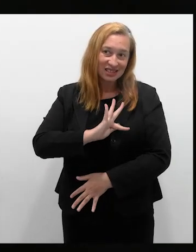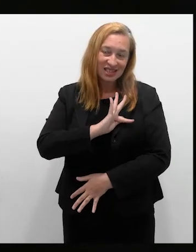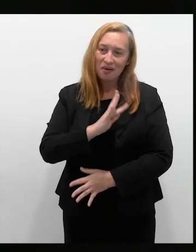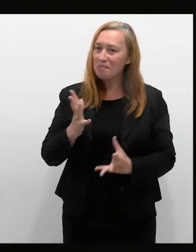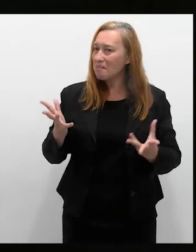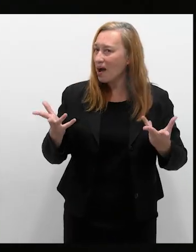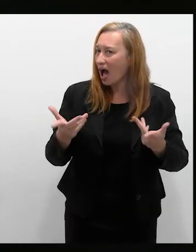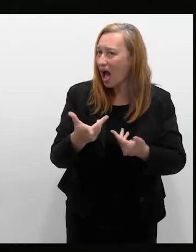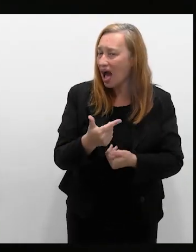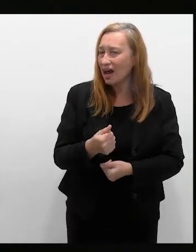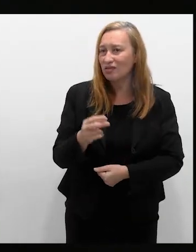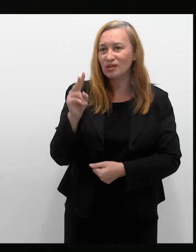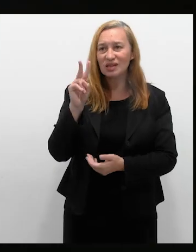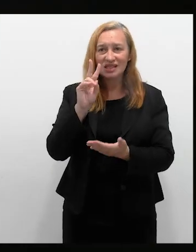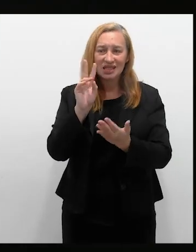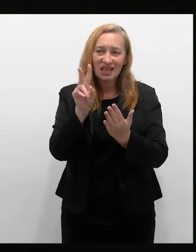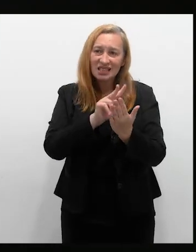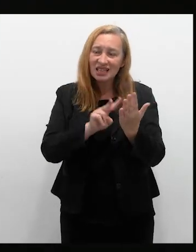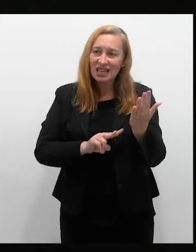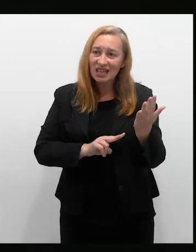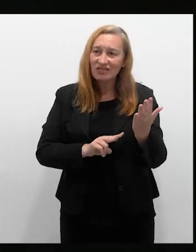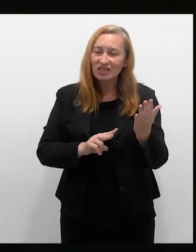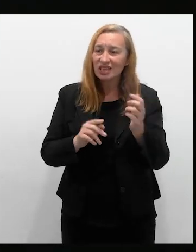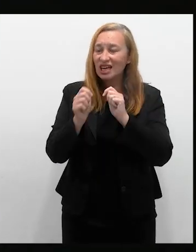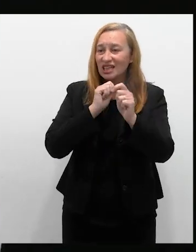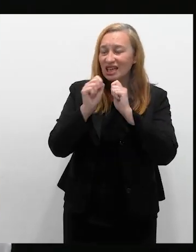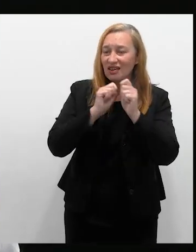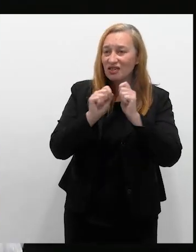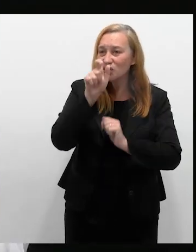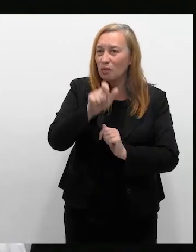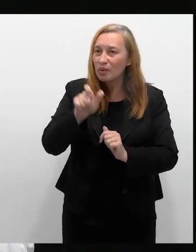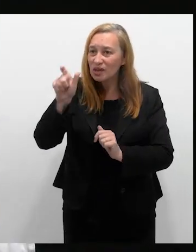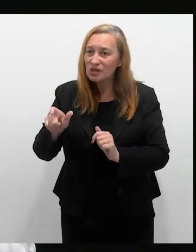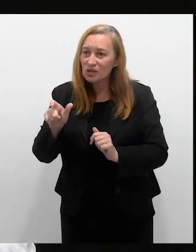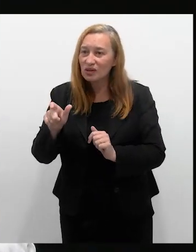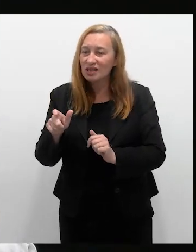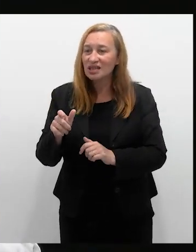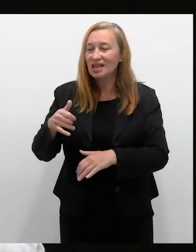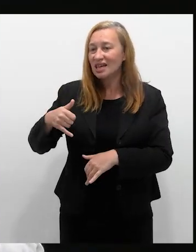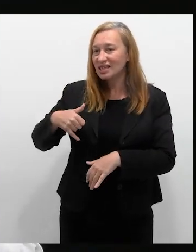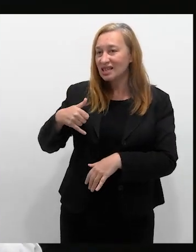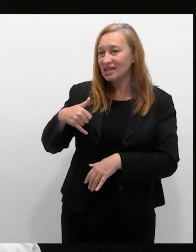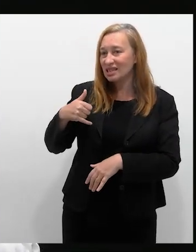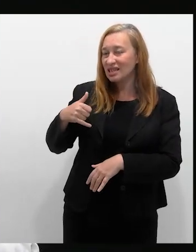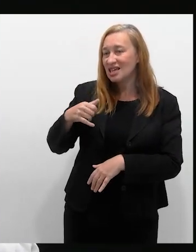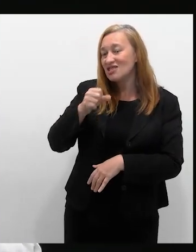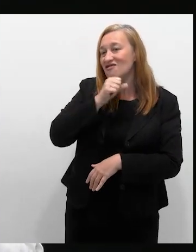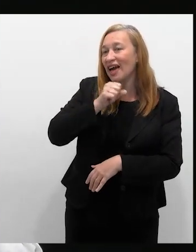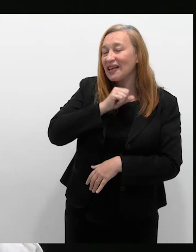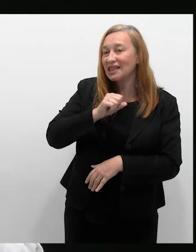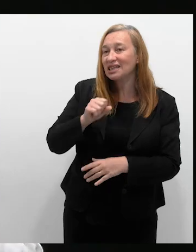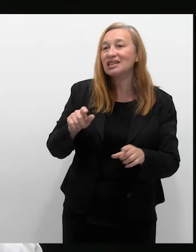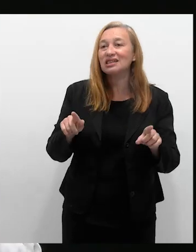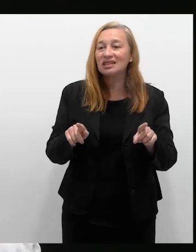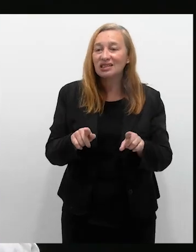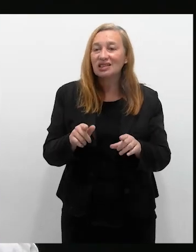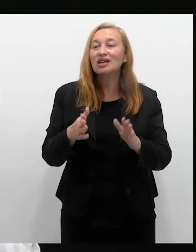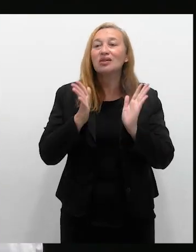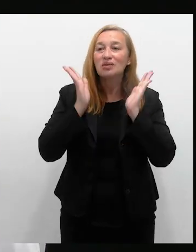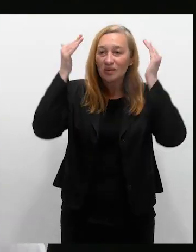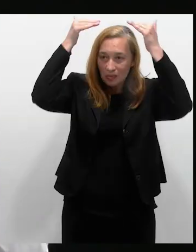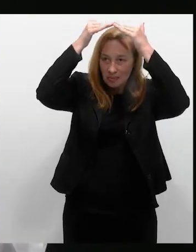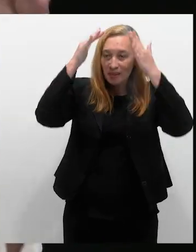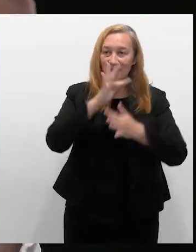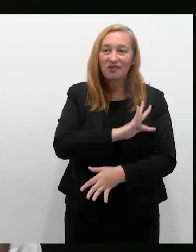e Amigos. É maravilhoso esse livro. Esse livro é um recorte de entrevistas com pessoas idosas que deixam alguns